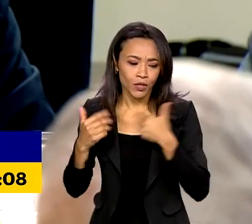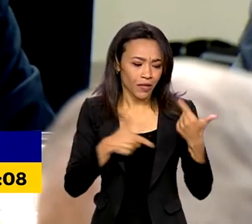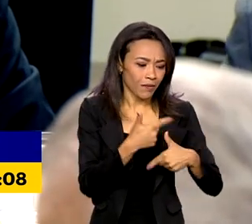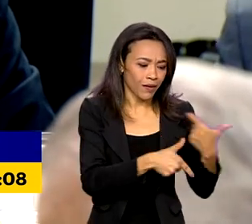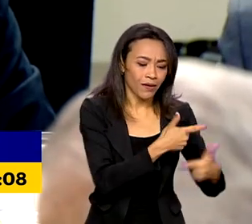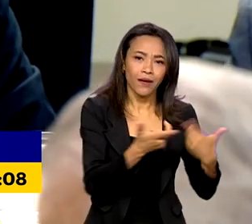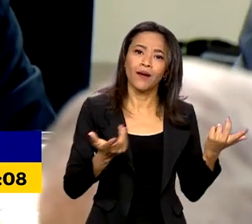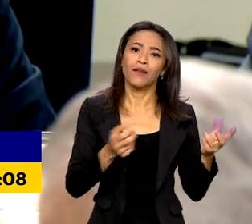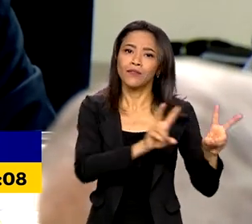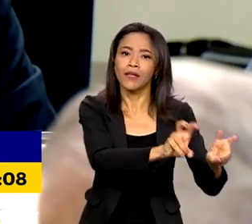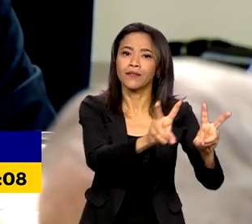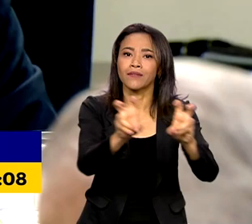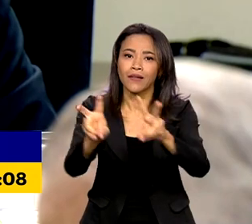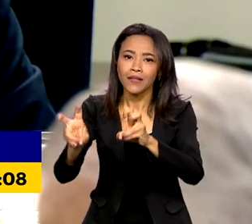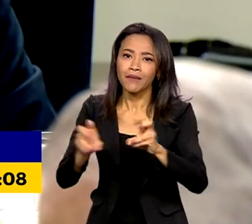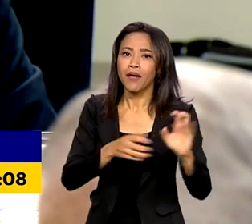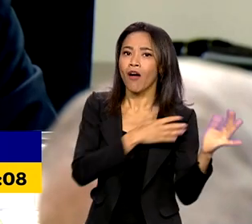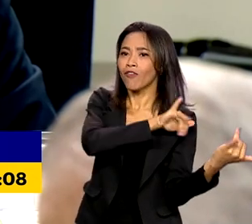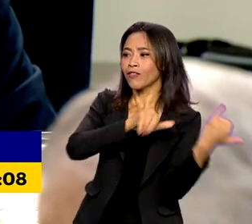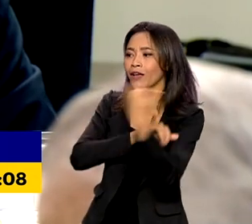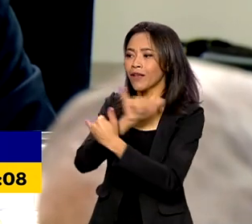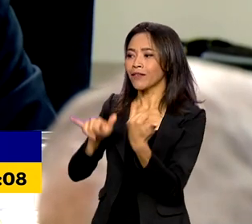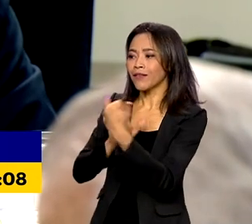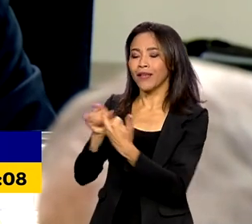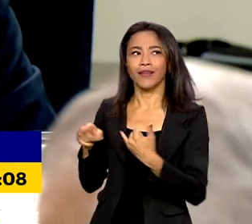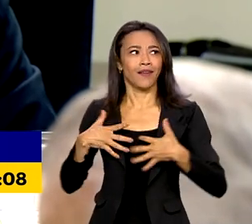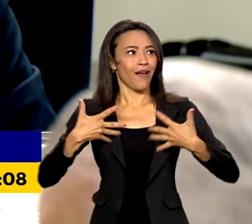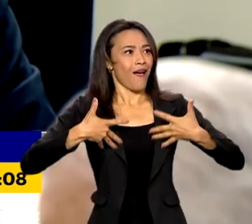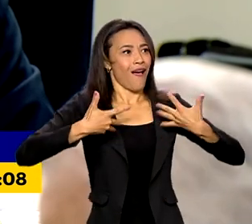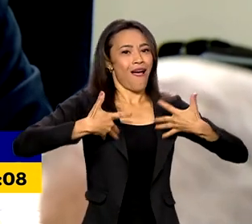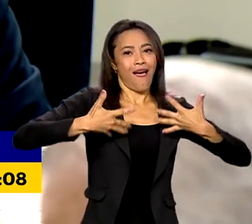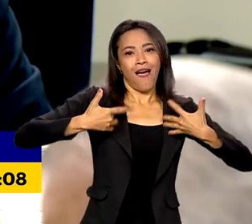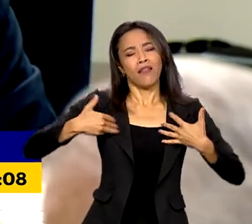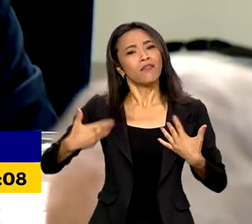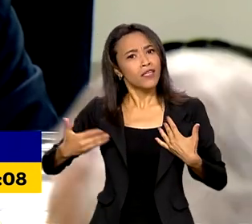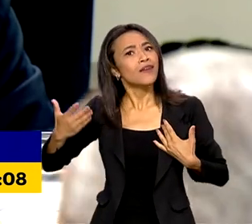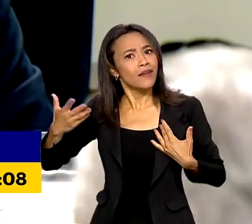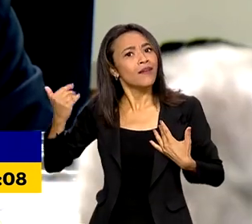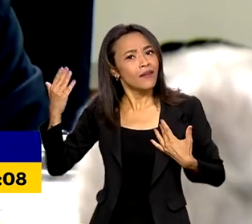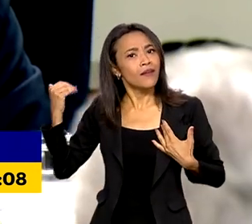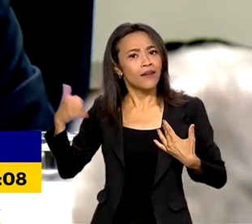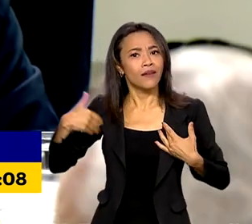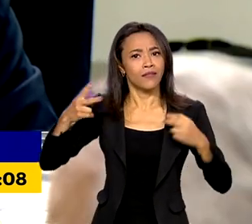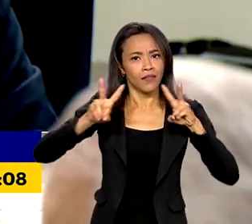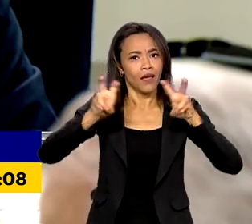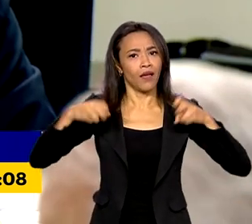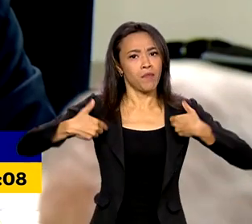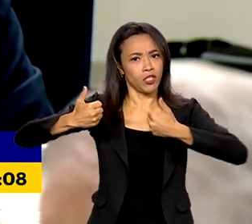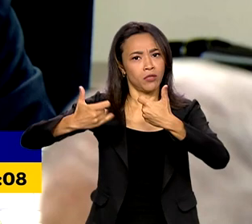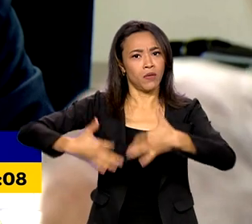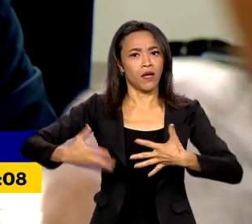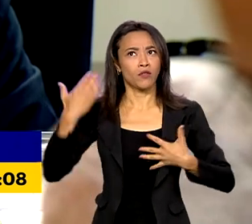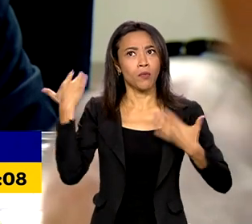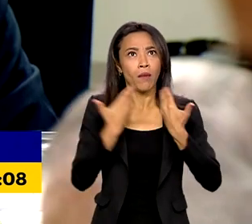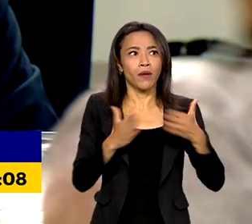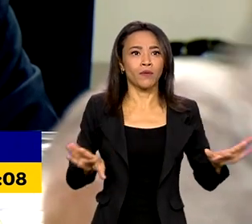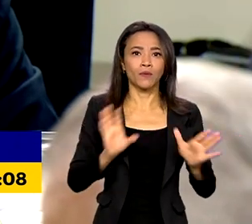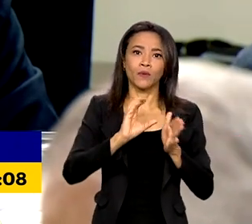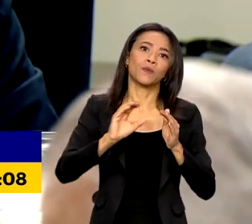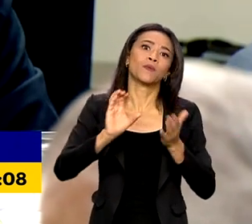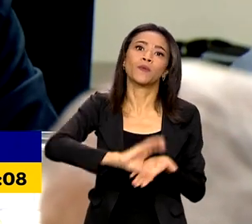grupos de trabalho, de temas que ele até tinha falado lá no discurso de abertura do Conselho. O pessoal já constituiu o